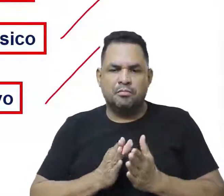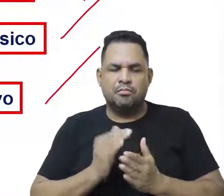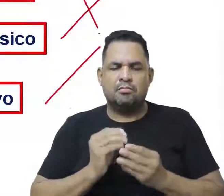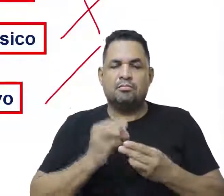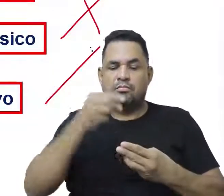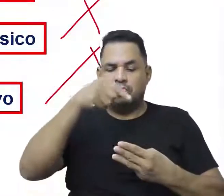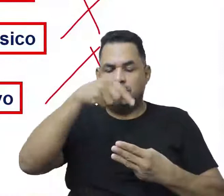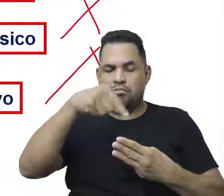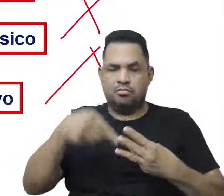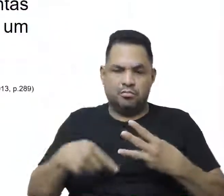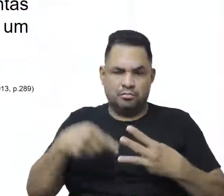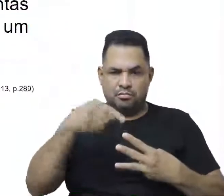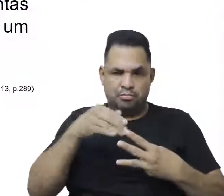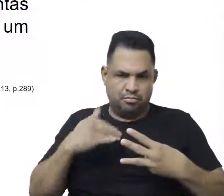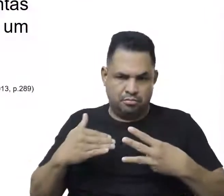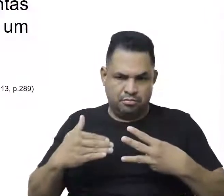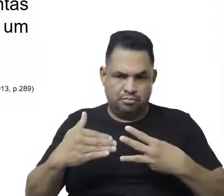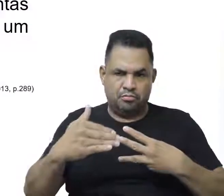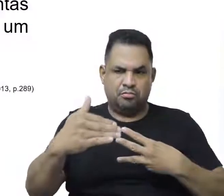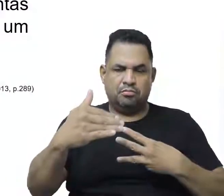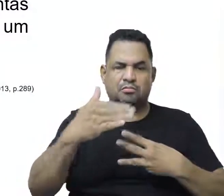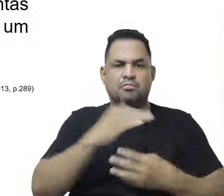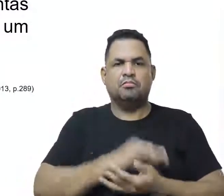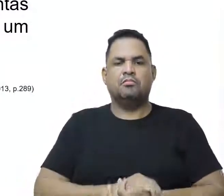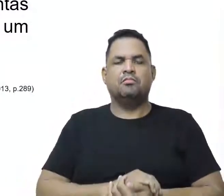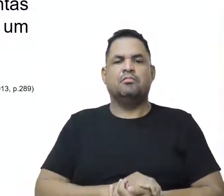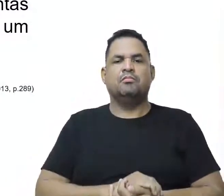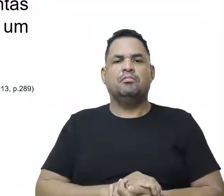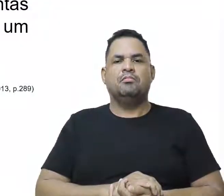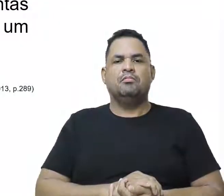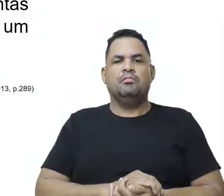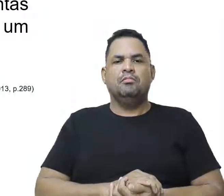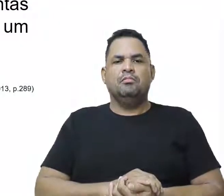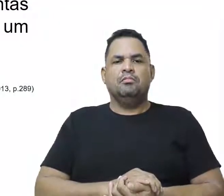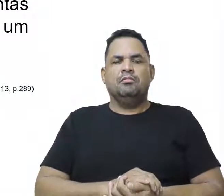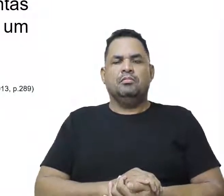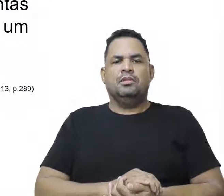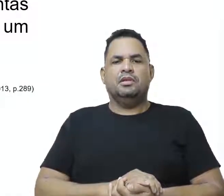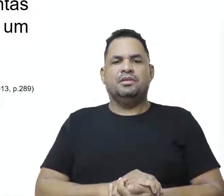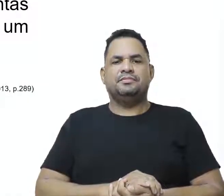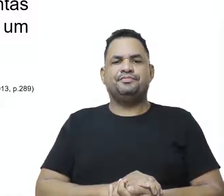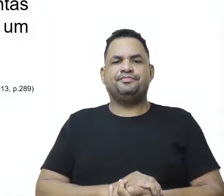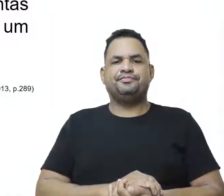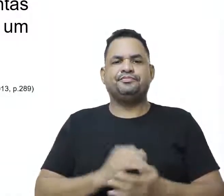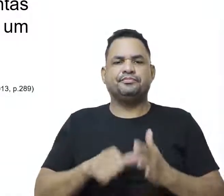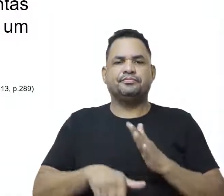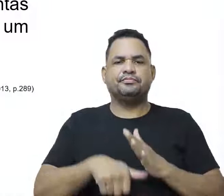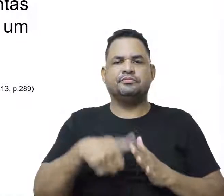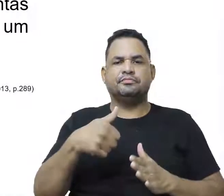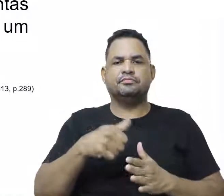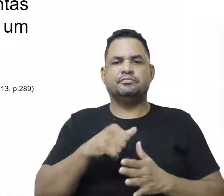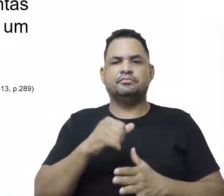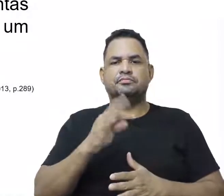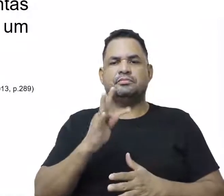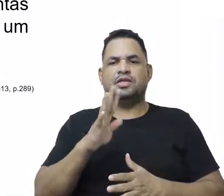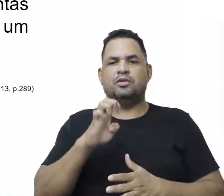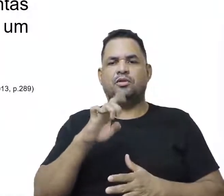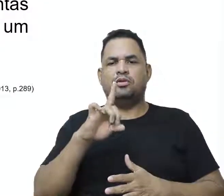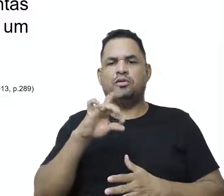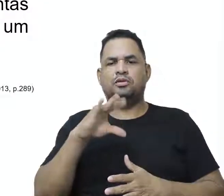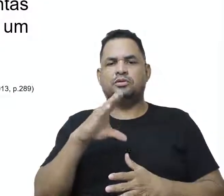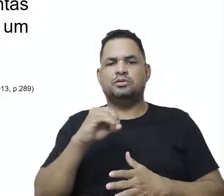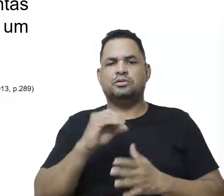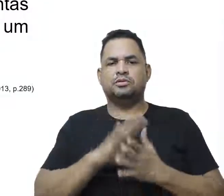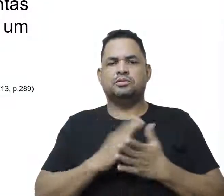esses três estágios aqui tá de conhecimento e aqui ó os o primeiro até lógico as